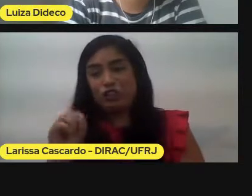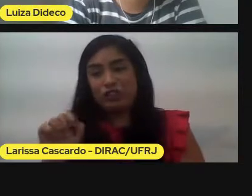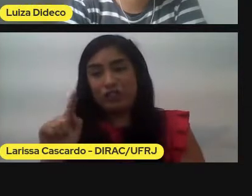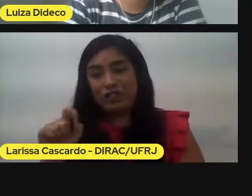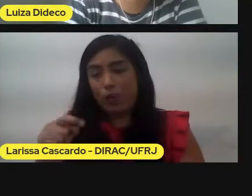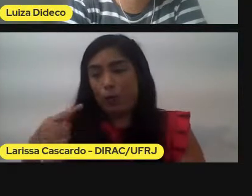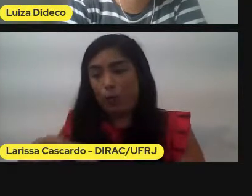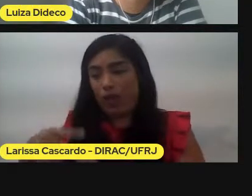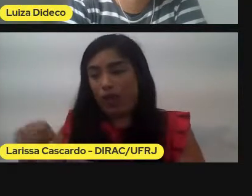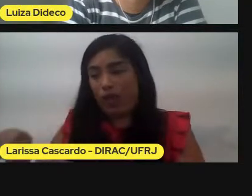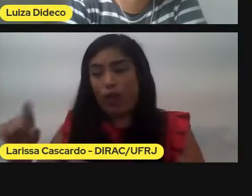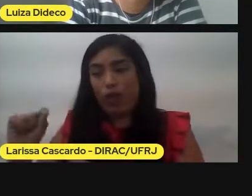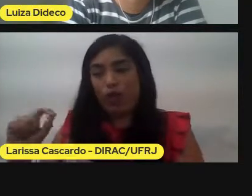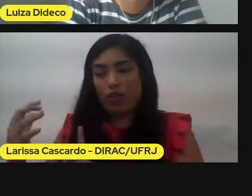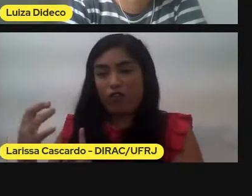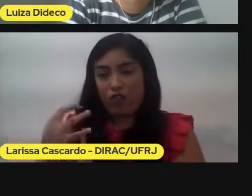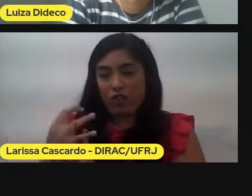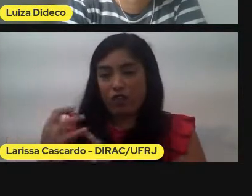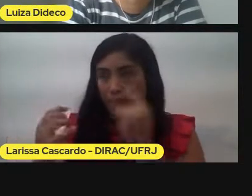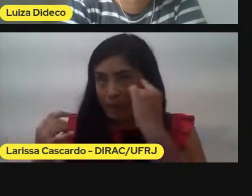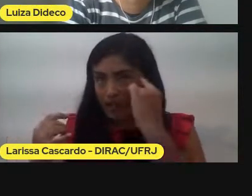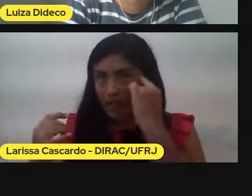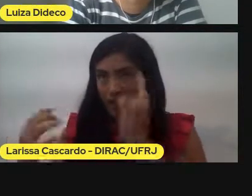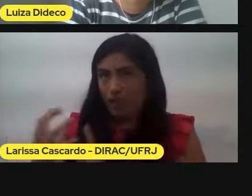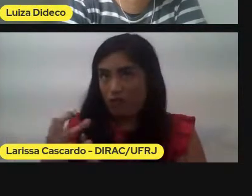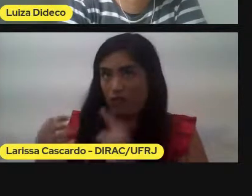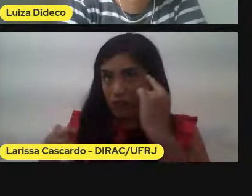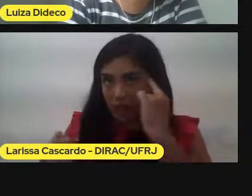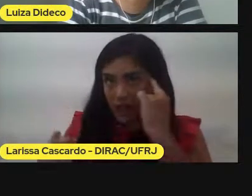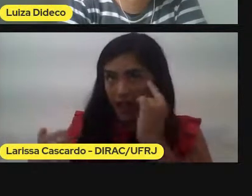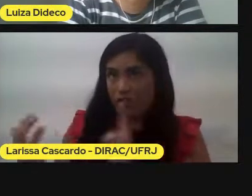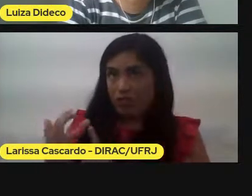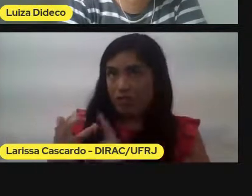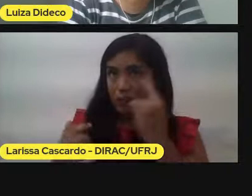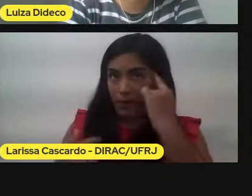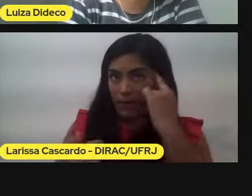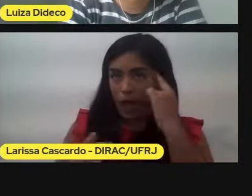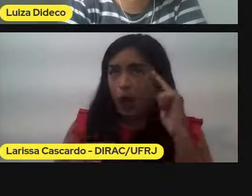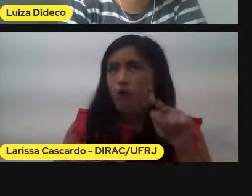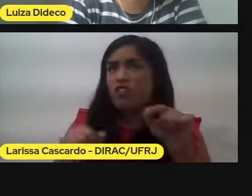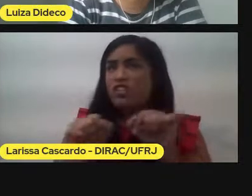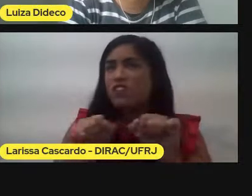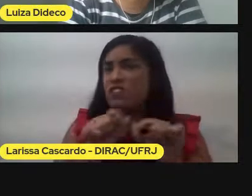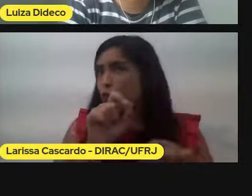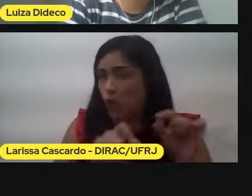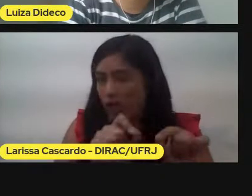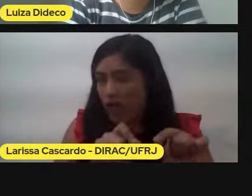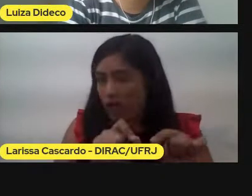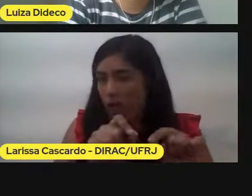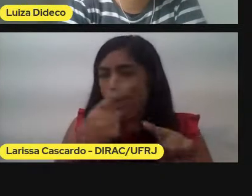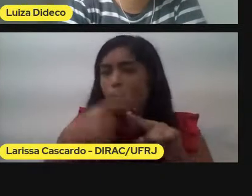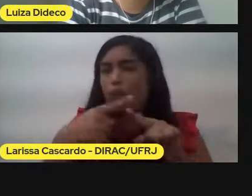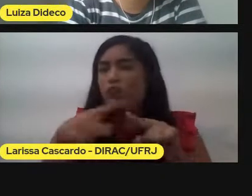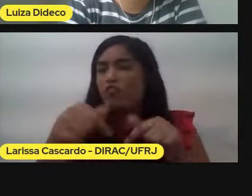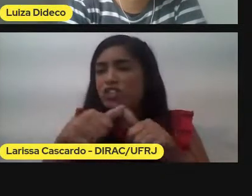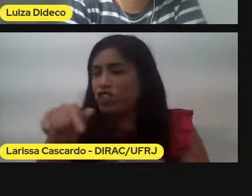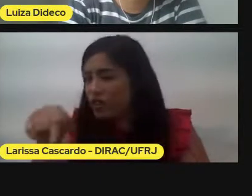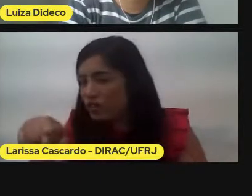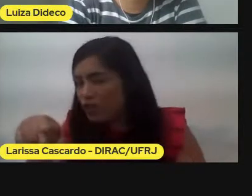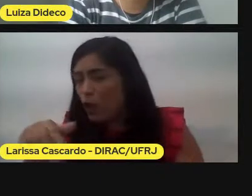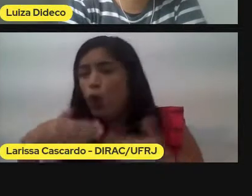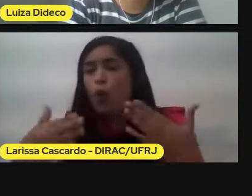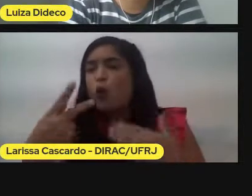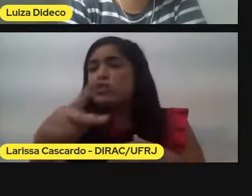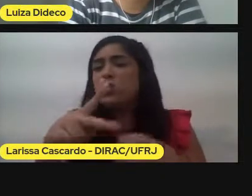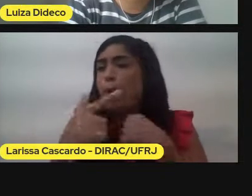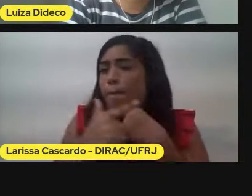pensa, pensa. O que você está fazendo? Por que você está aqui? Qual é o teu papel? Vai viver a